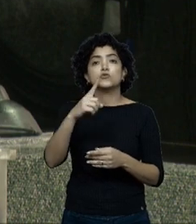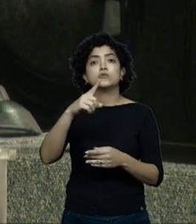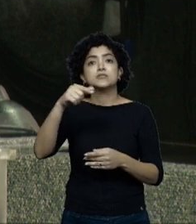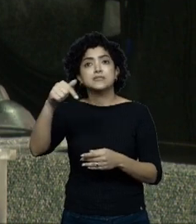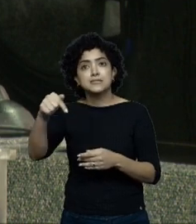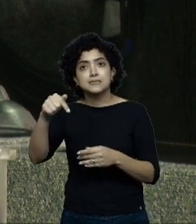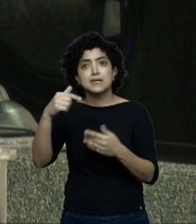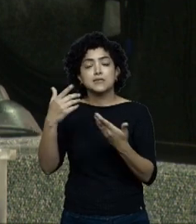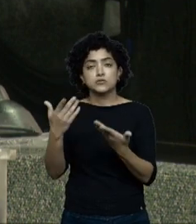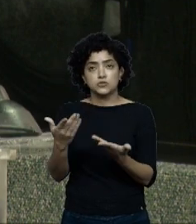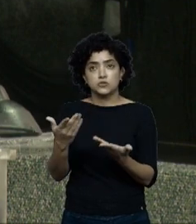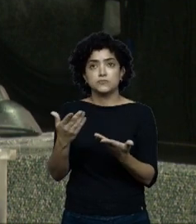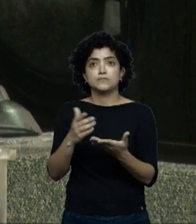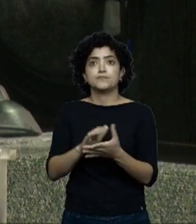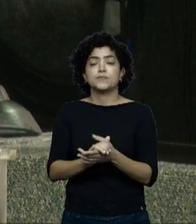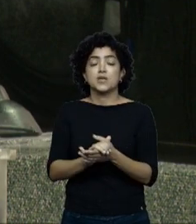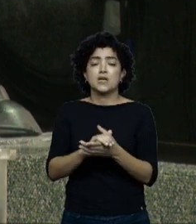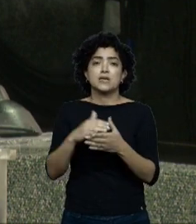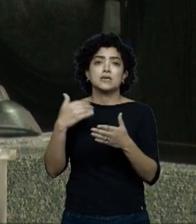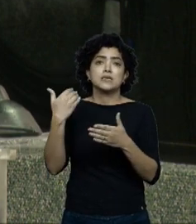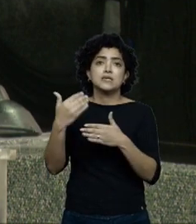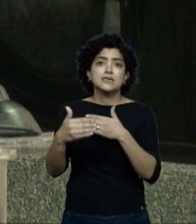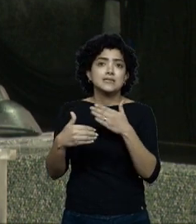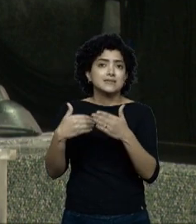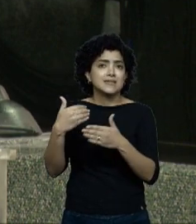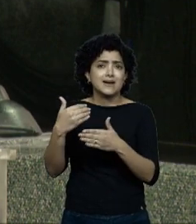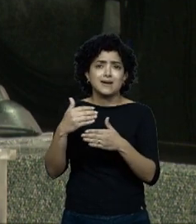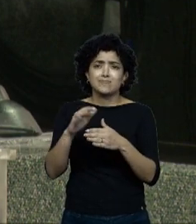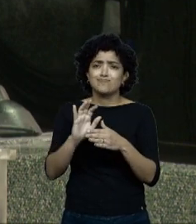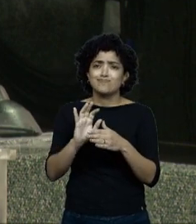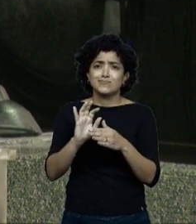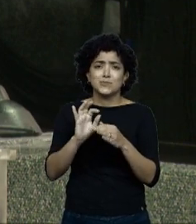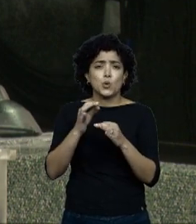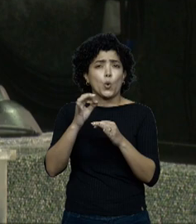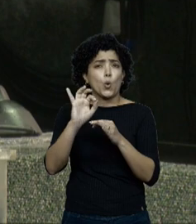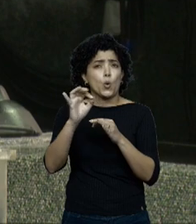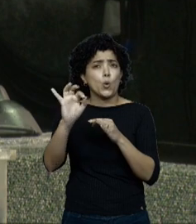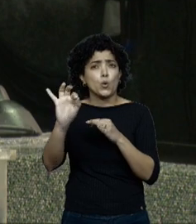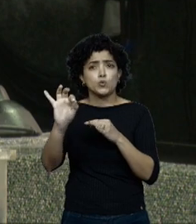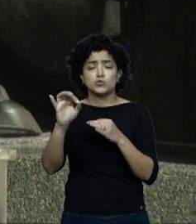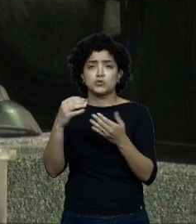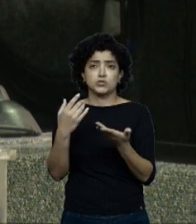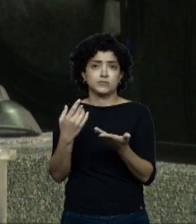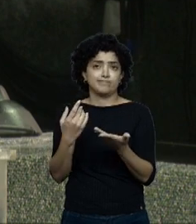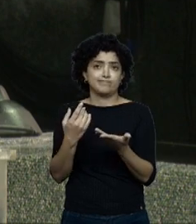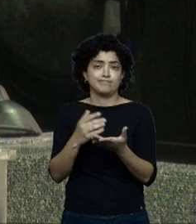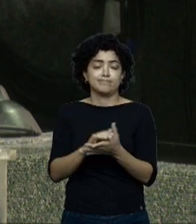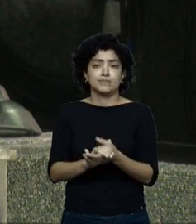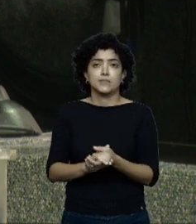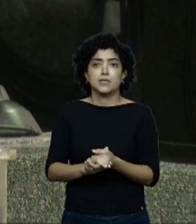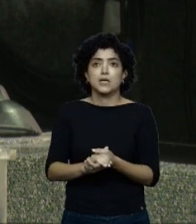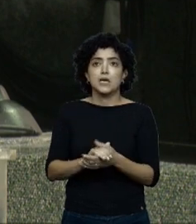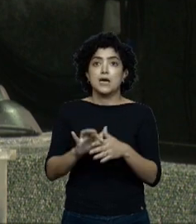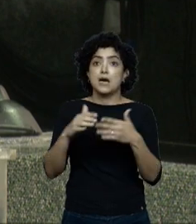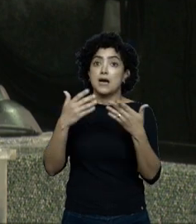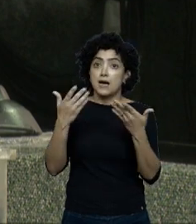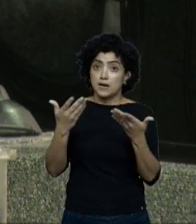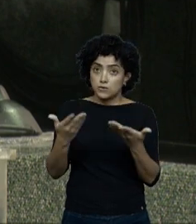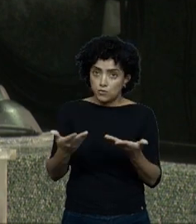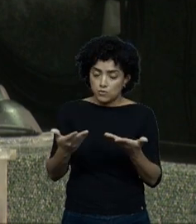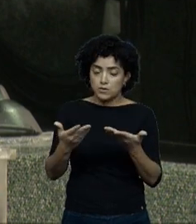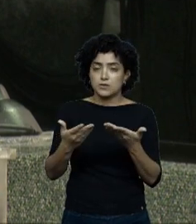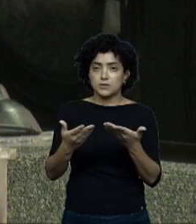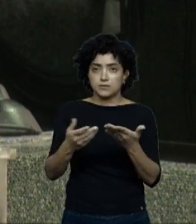educação né E nós estamos muito muito muito longe compensa aberta Oi e aí entra a questão do concurso público